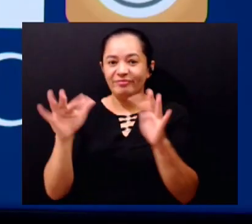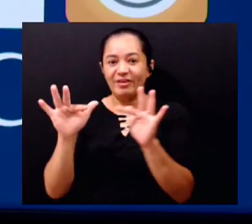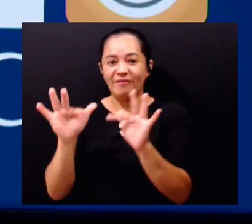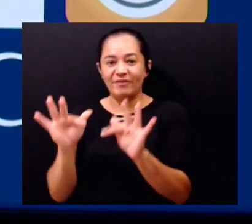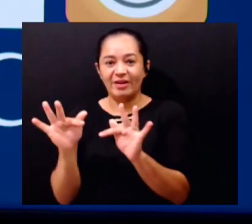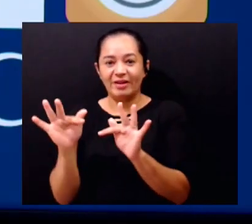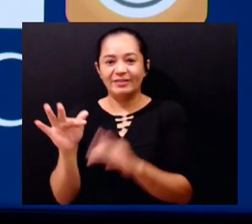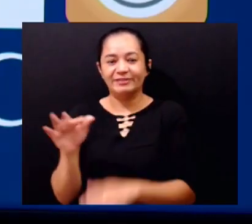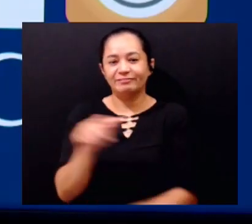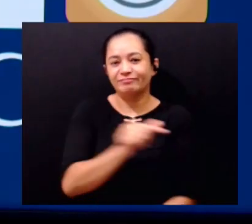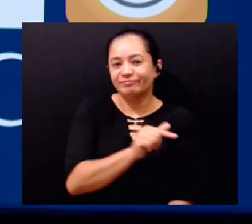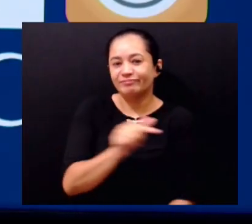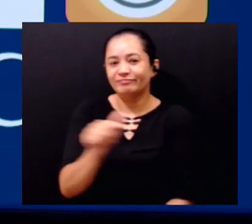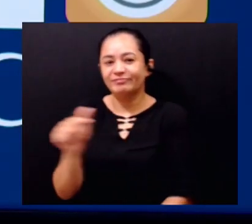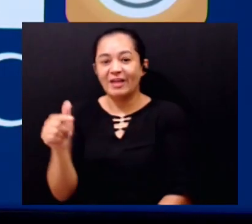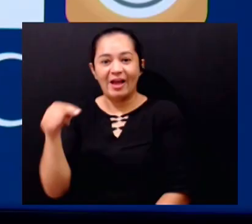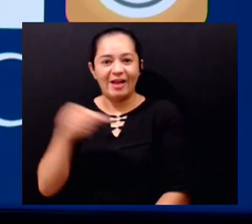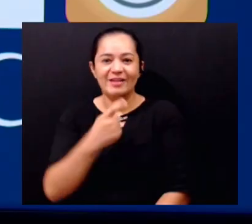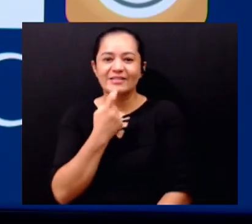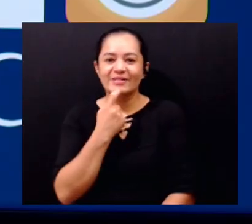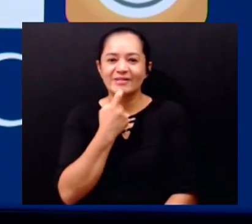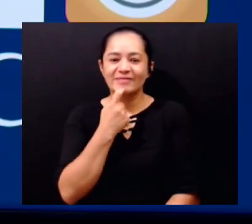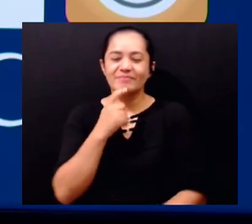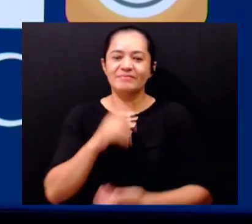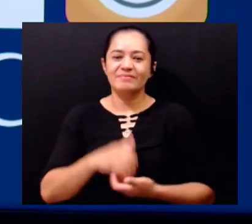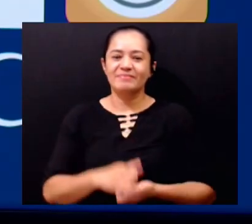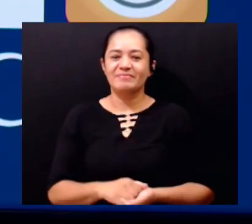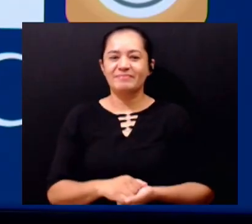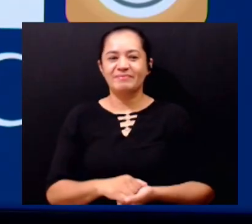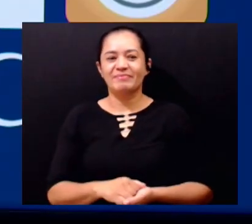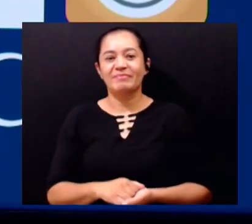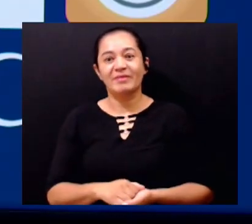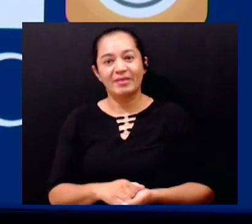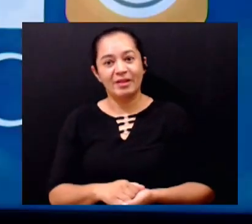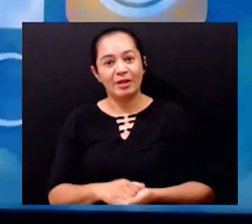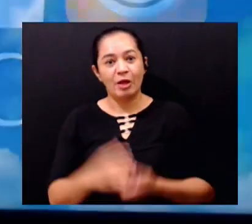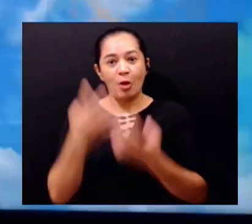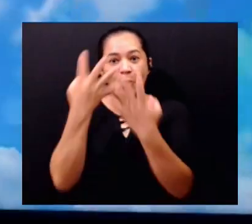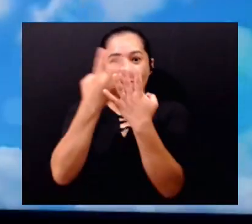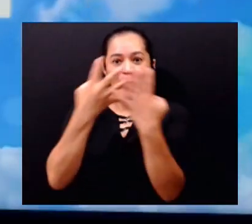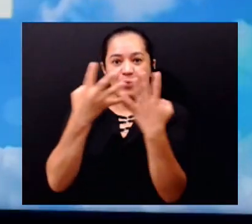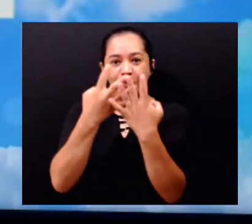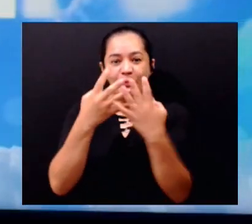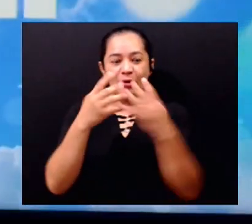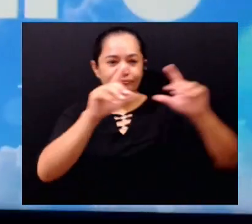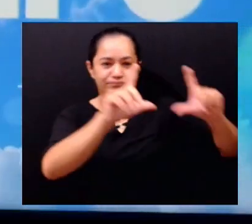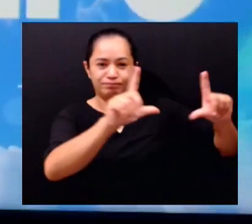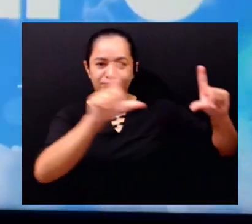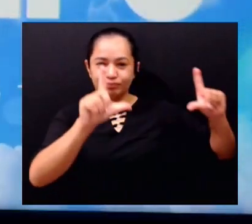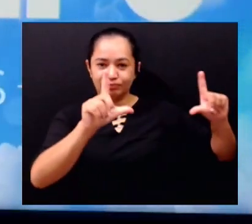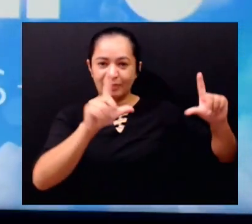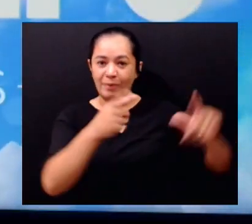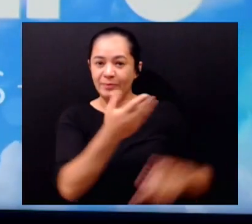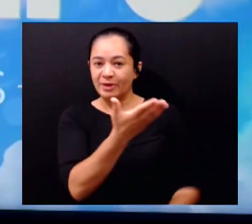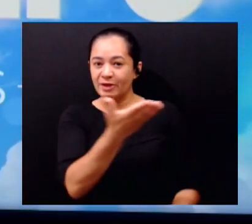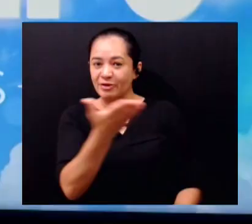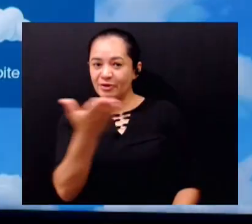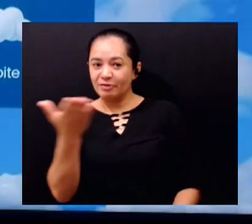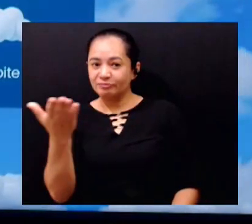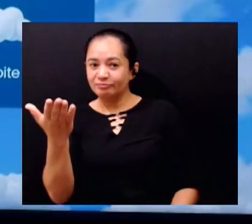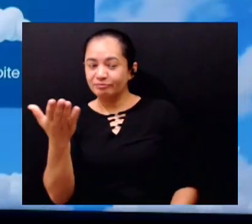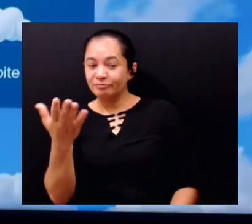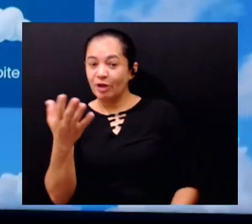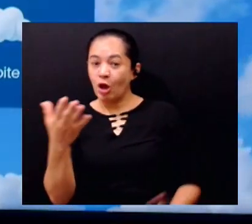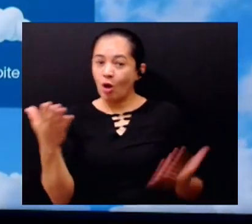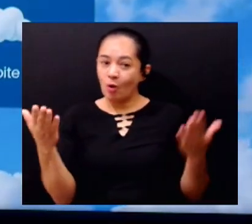aqui na cidade de Campinas. Previsão do tempo na tela para você. A previsão para hoje,